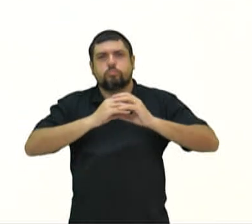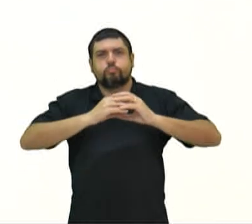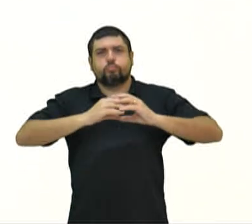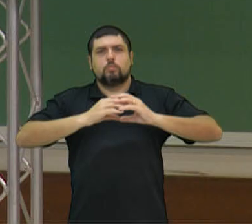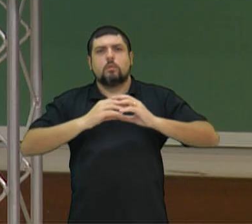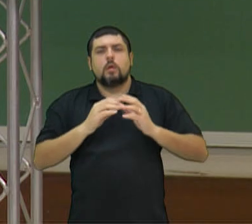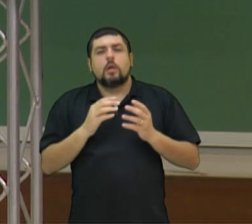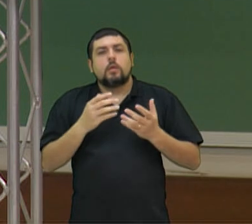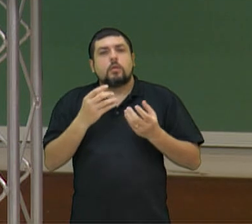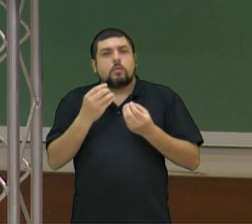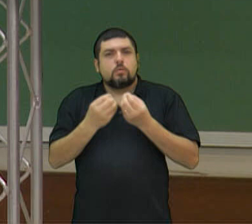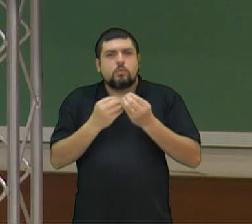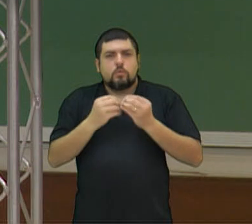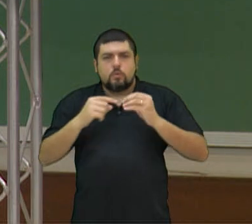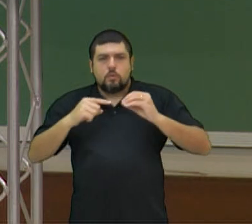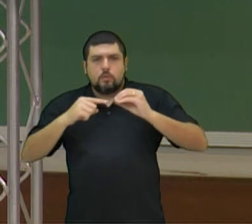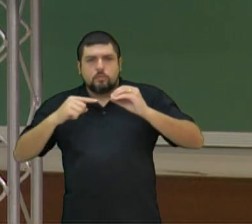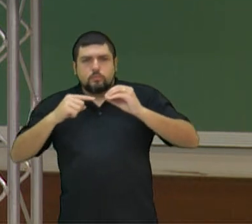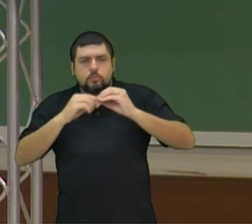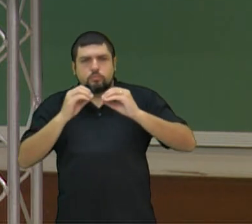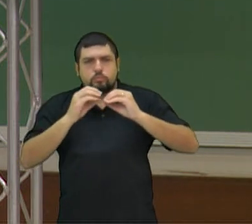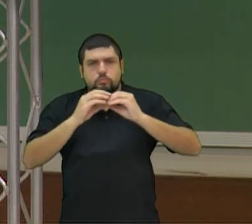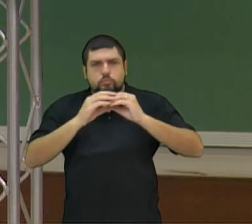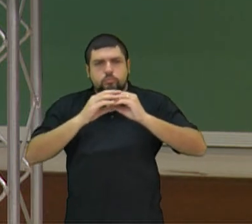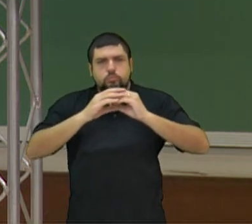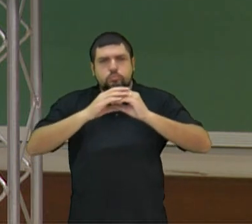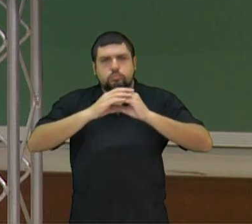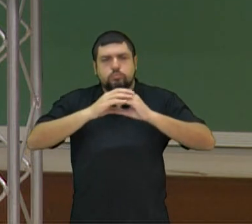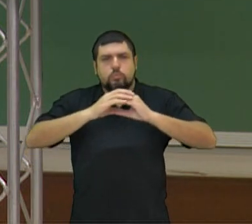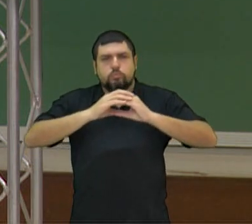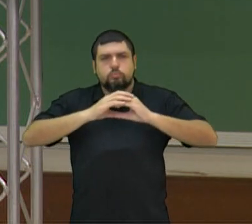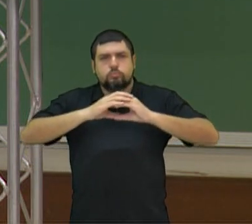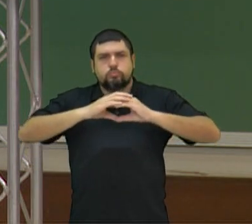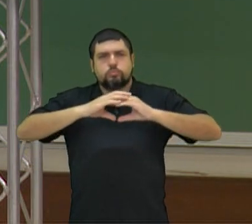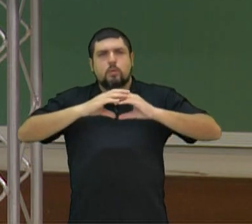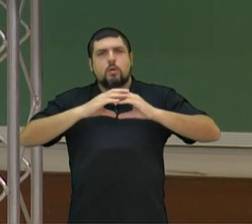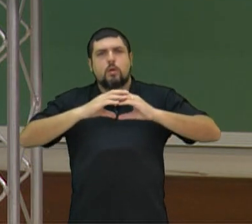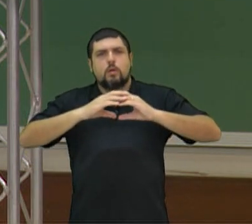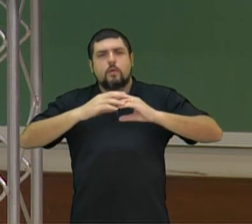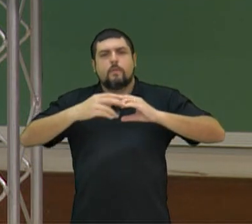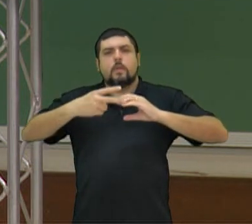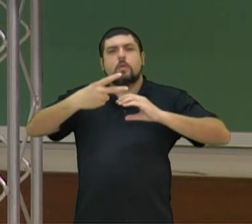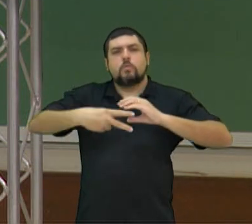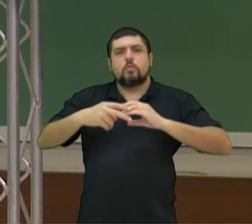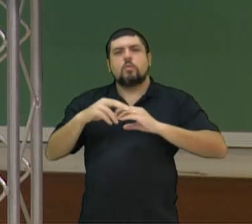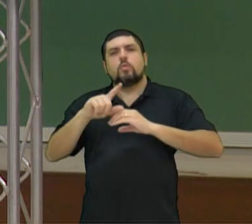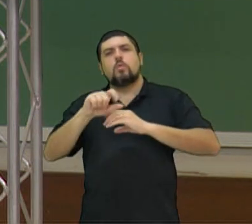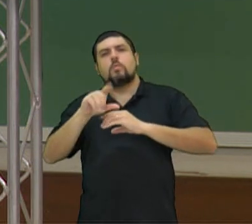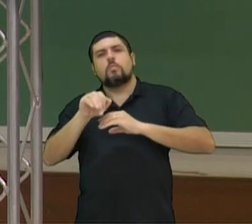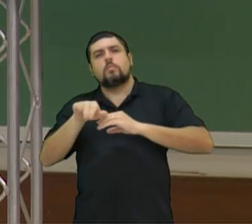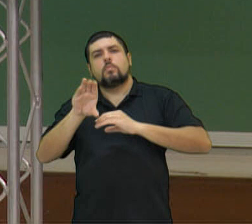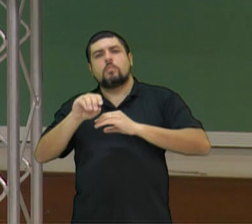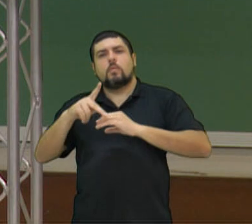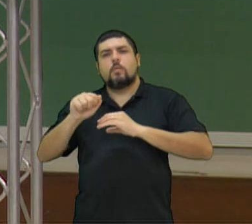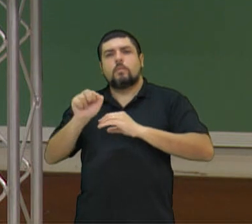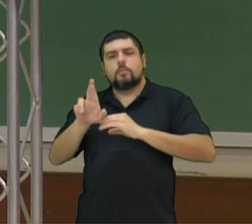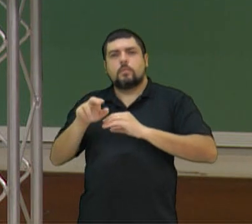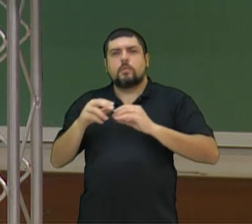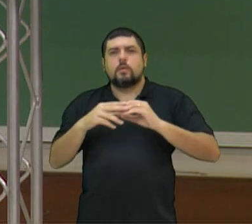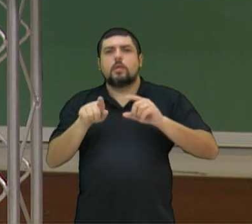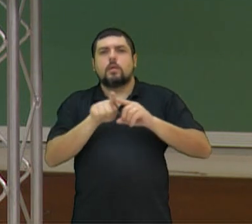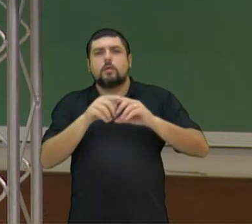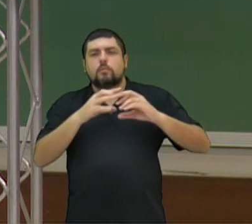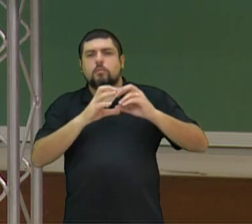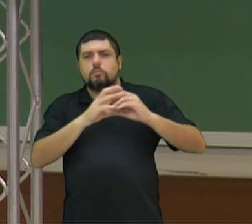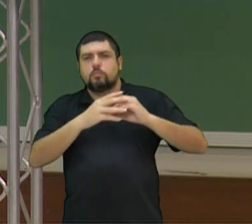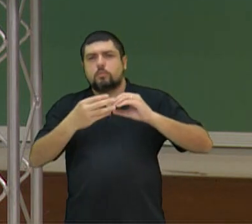Caso isso aconteça, ele vai completar daí essa segunda divisão da meiose e origina um segundo glóbulo polar que também se degenera. Isso permite que